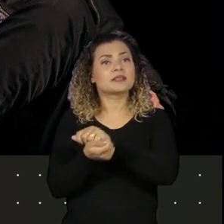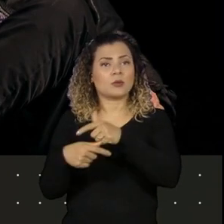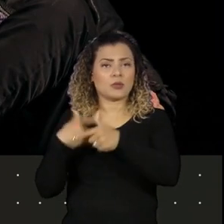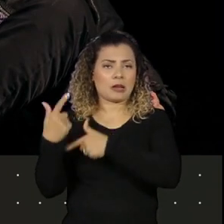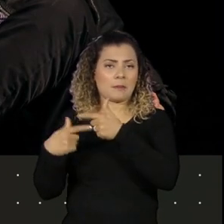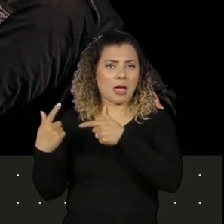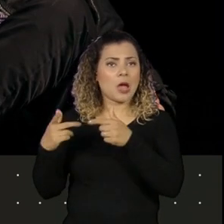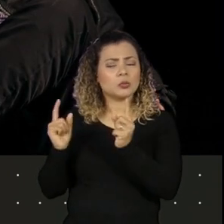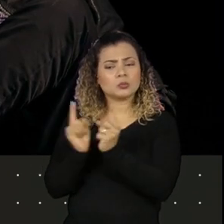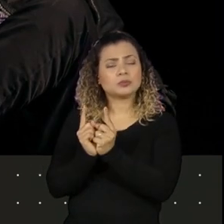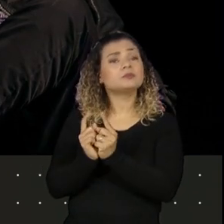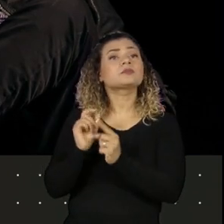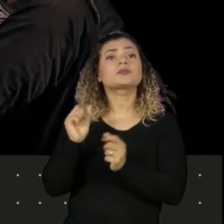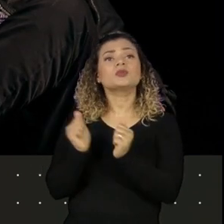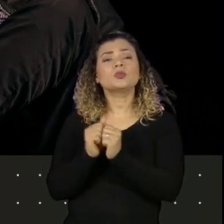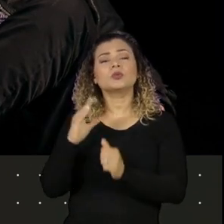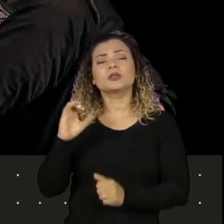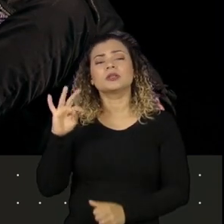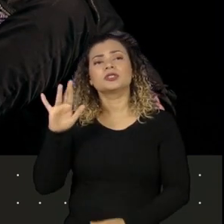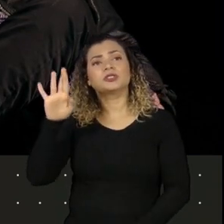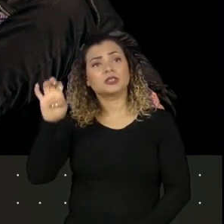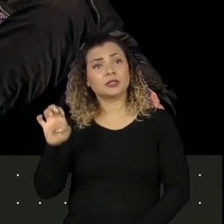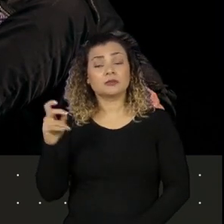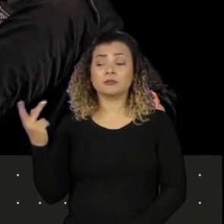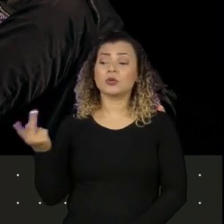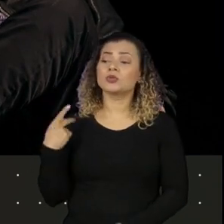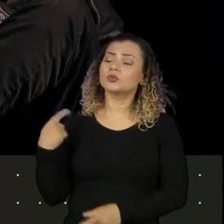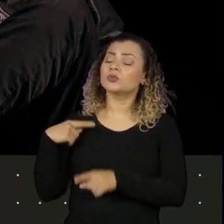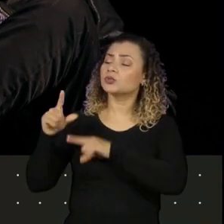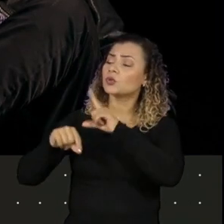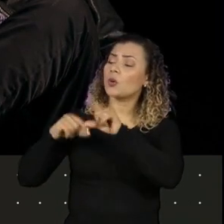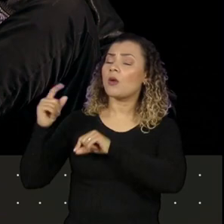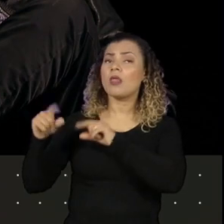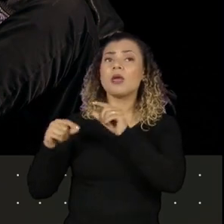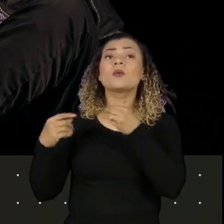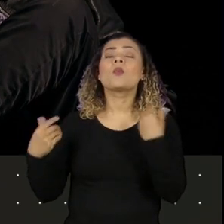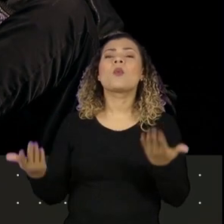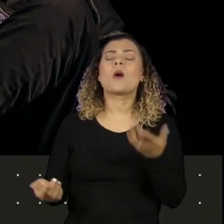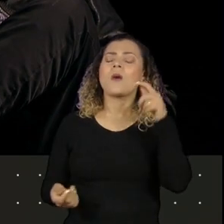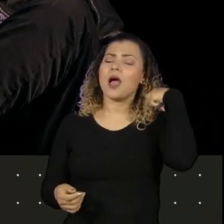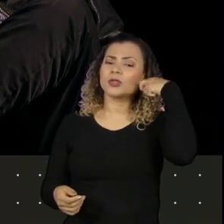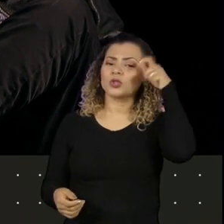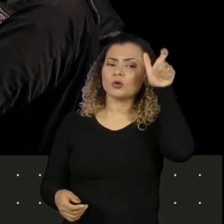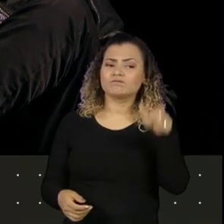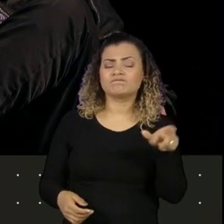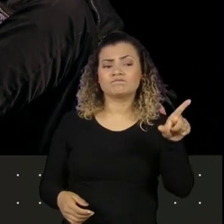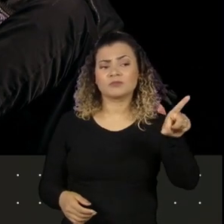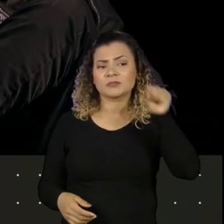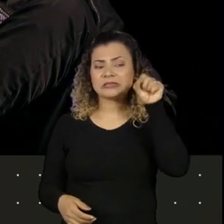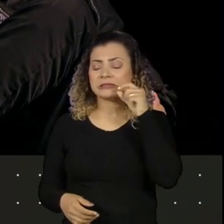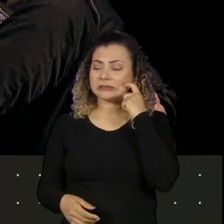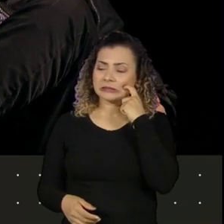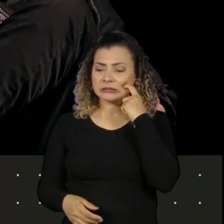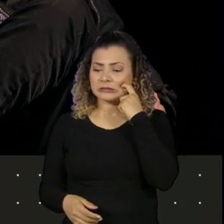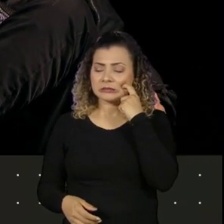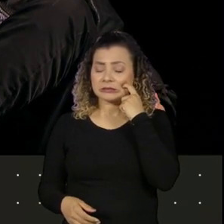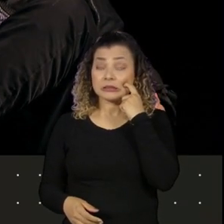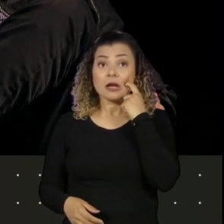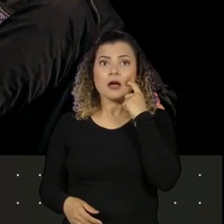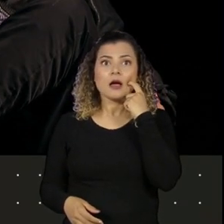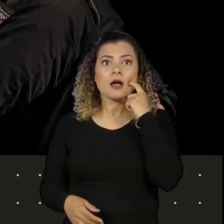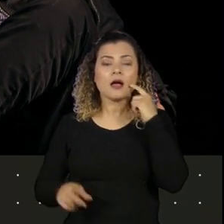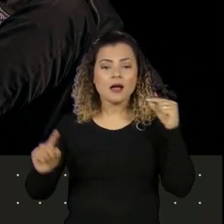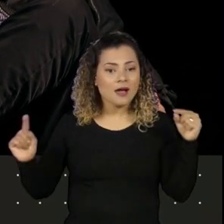Angeli, com a Cristiane Tricerri, e eu e a Cris estávamos escolhendo o ator para fazer esse papel do dinossauro, o último dos escrotos. E chegamos